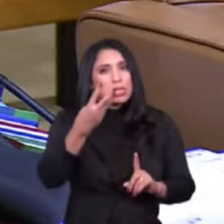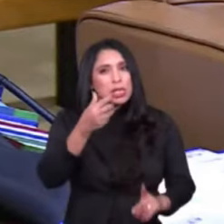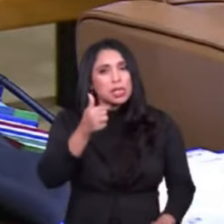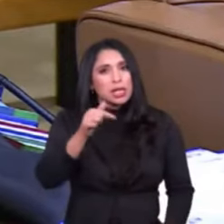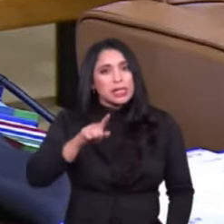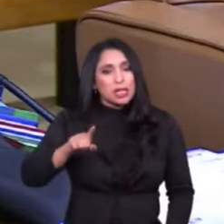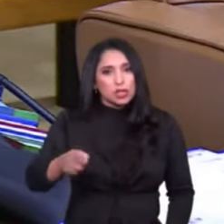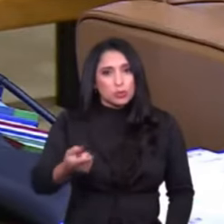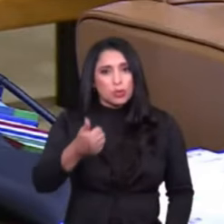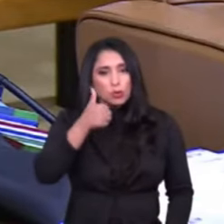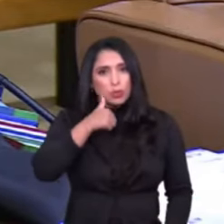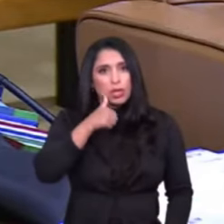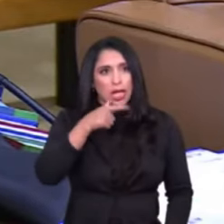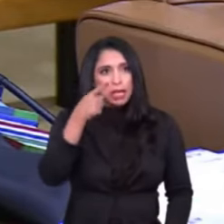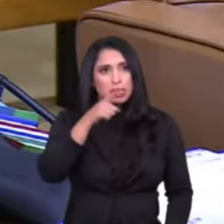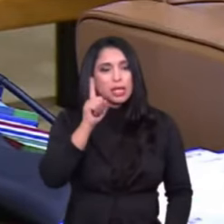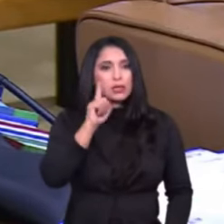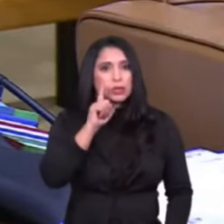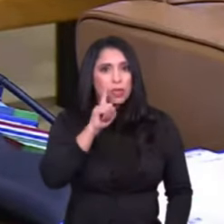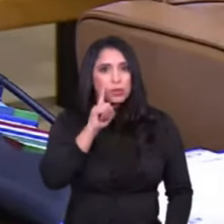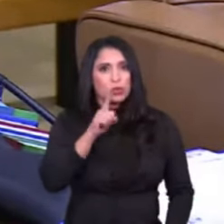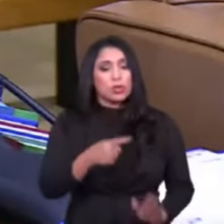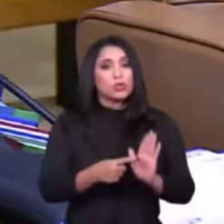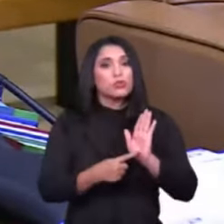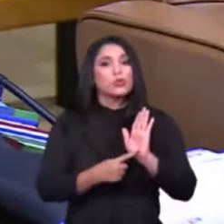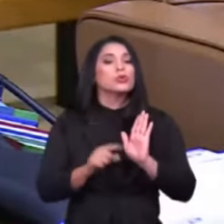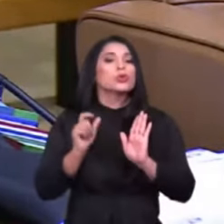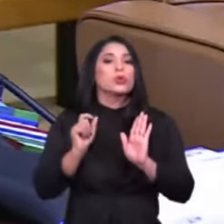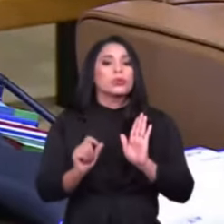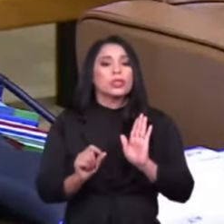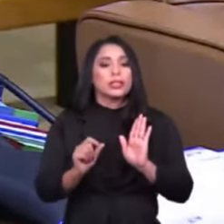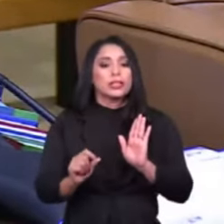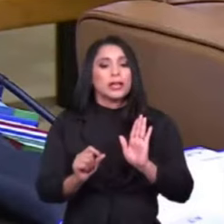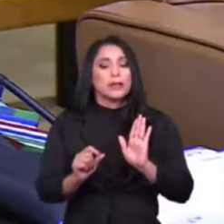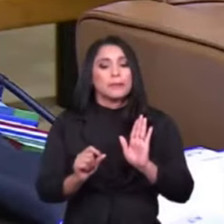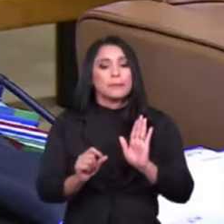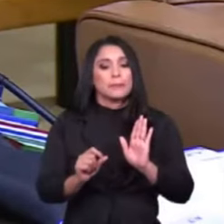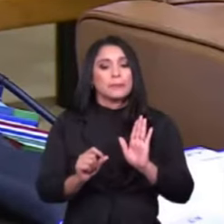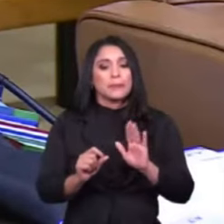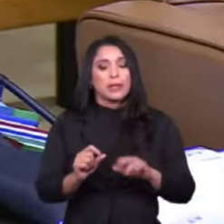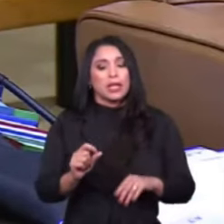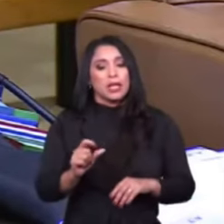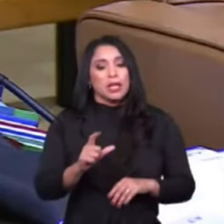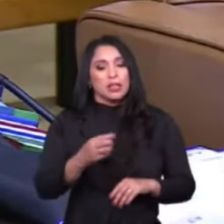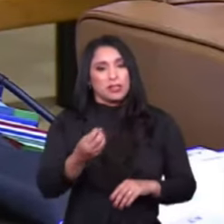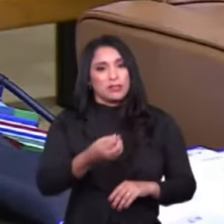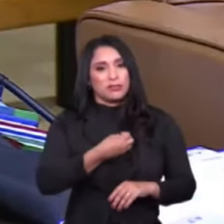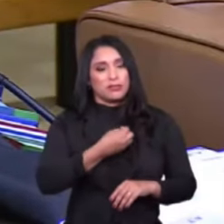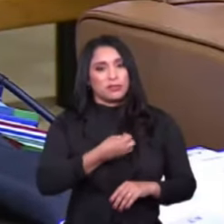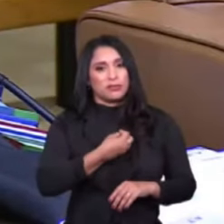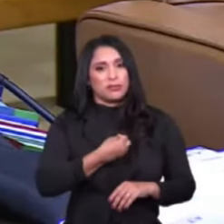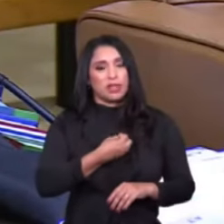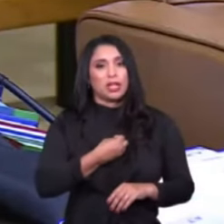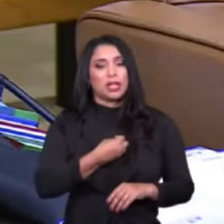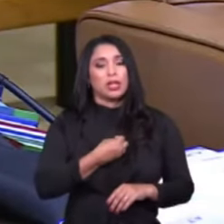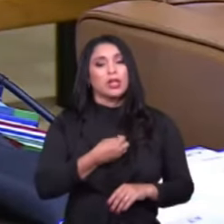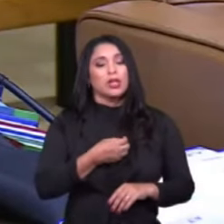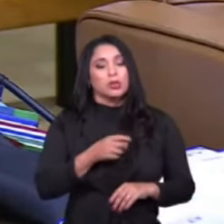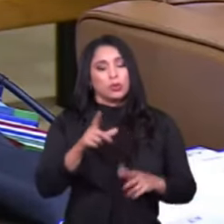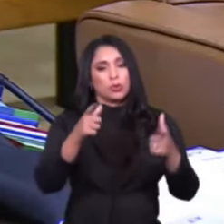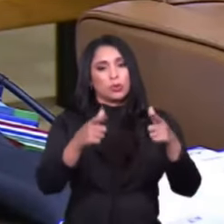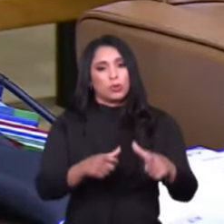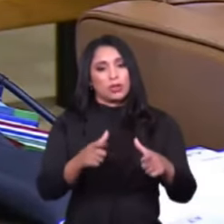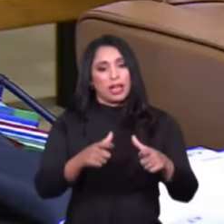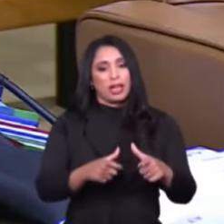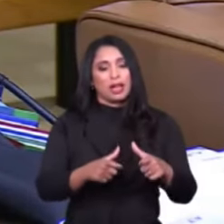mulheres nos Estados Unidos, mostraram que residir em um estado com uso não medicinal de cannabis legalizado